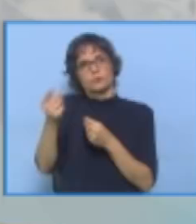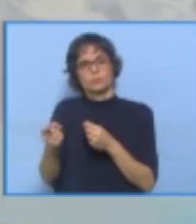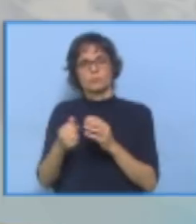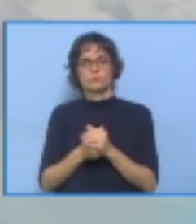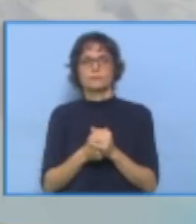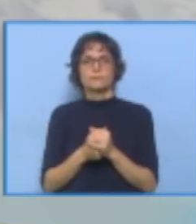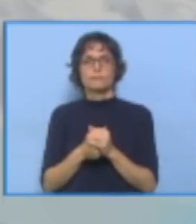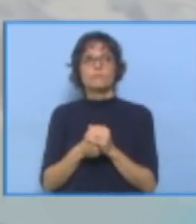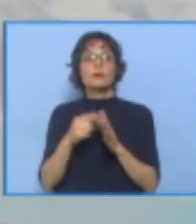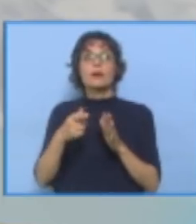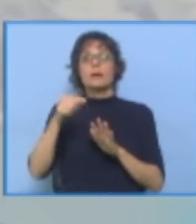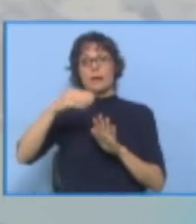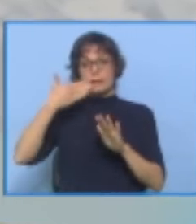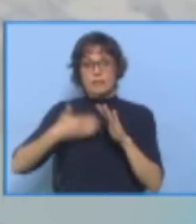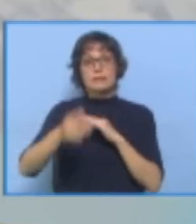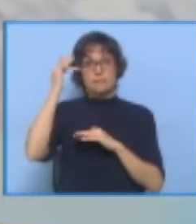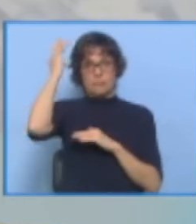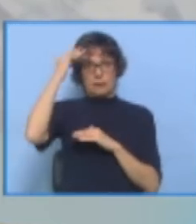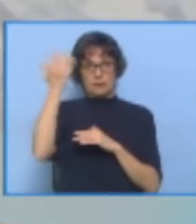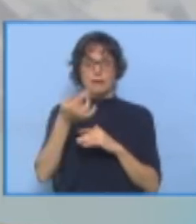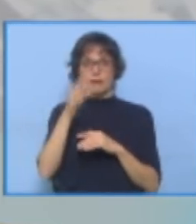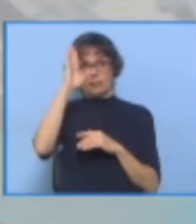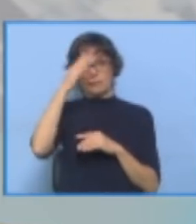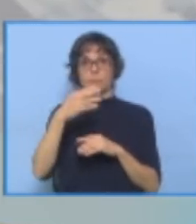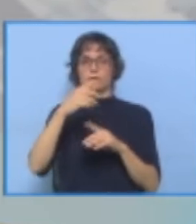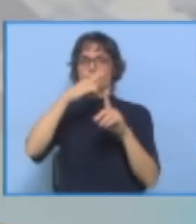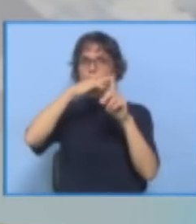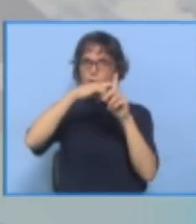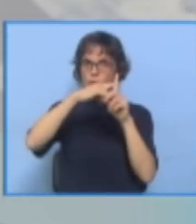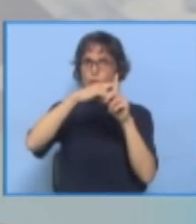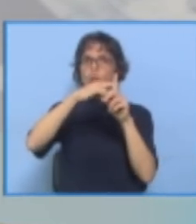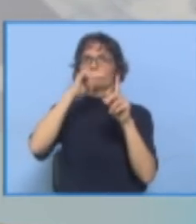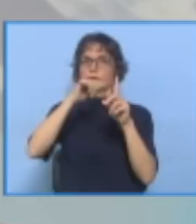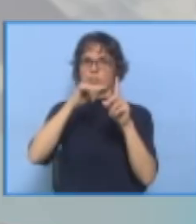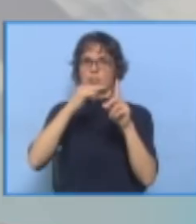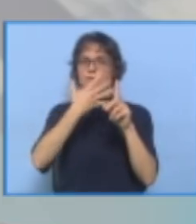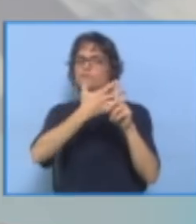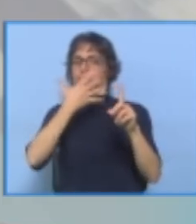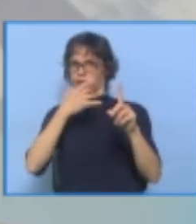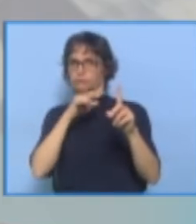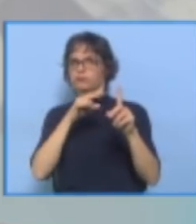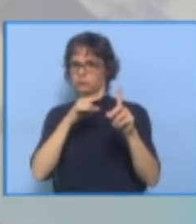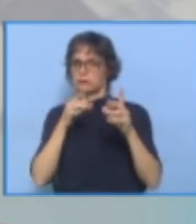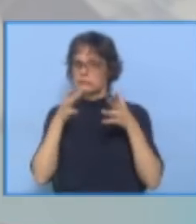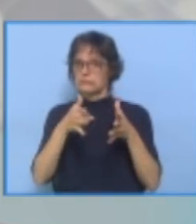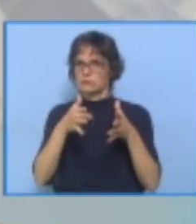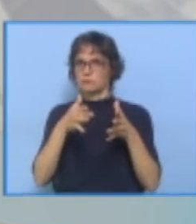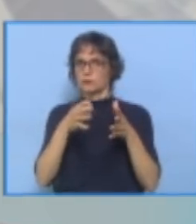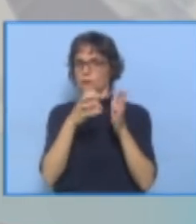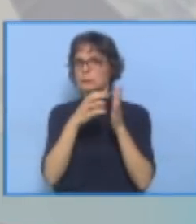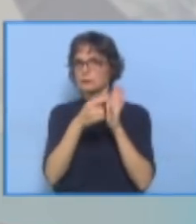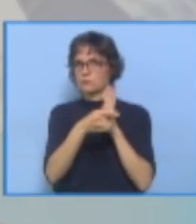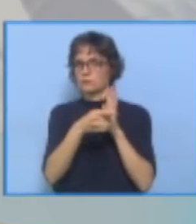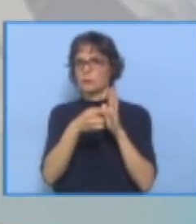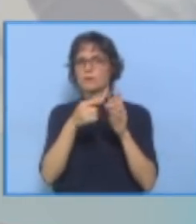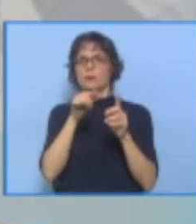enfim, é o elemento central para celebrações, para simbolismos e significados do que se celebra, e essa cruz